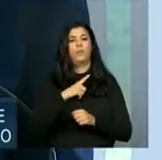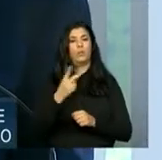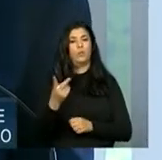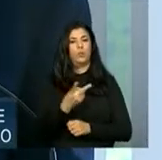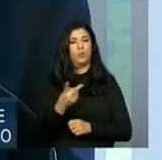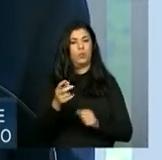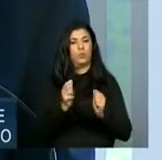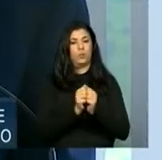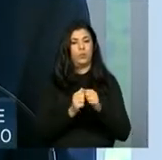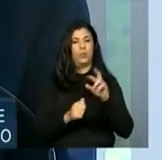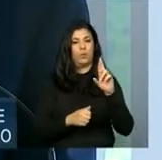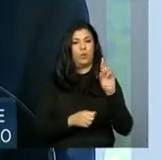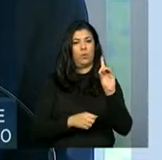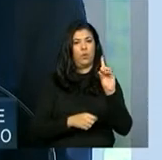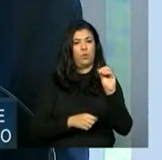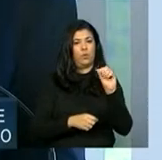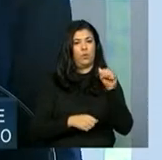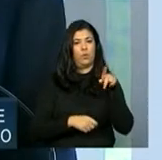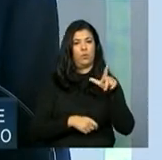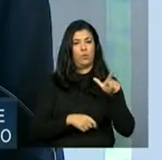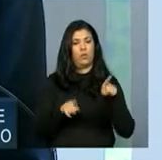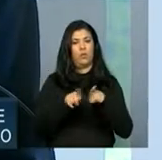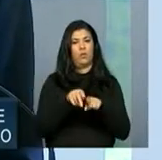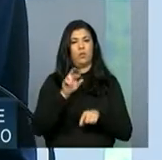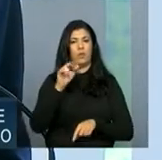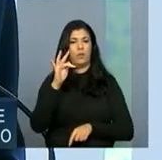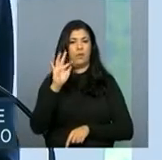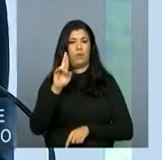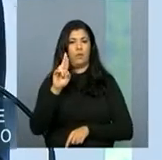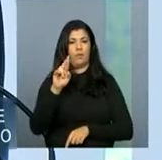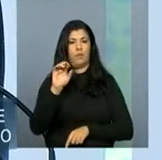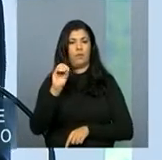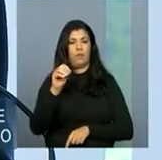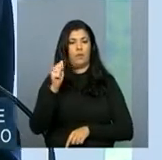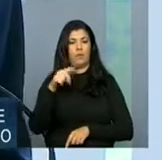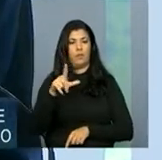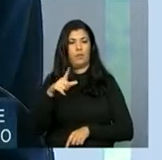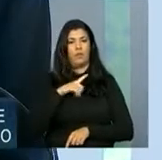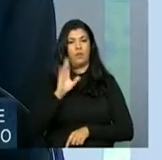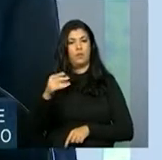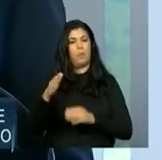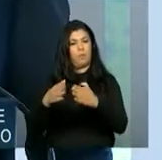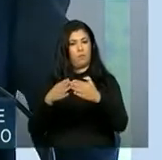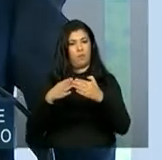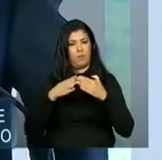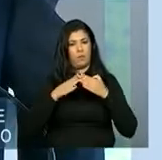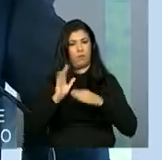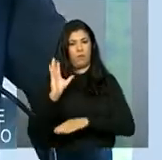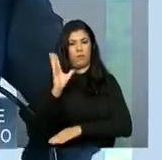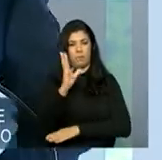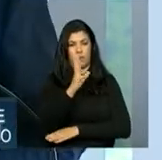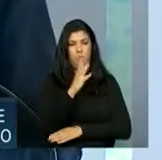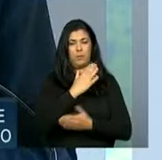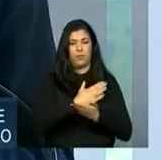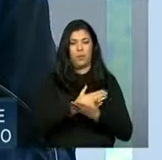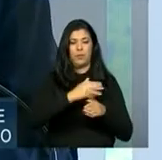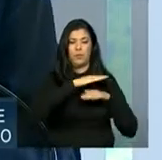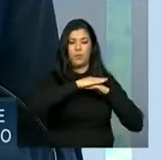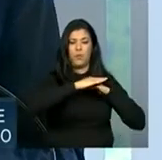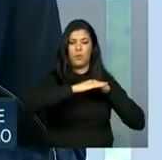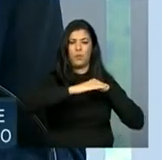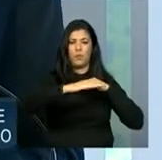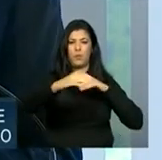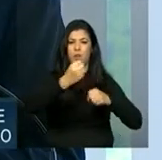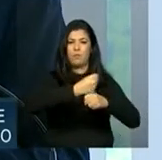também os projetos executivos o licenciamento ambiental e o início das obras de terraplanagem